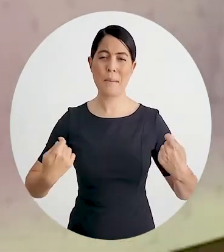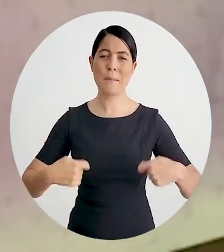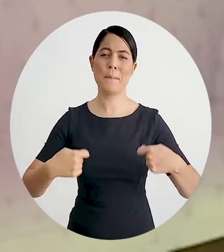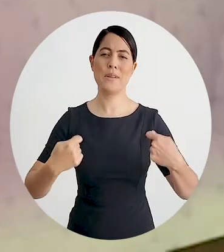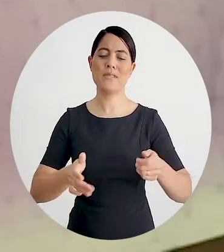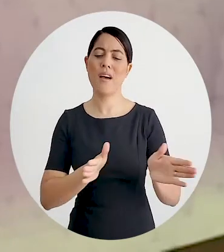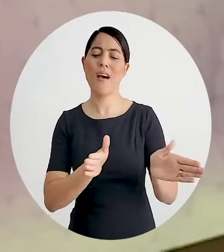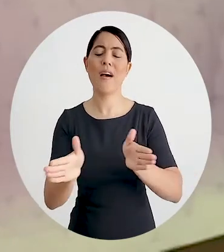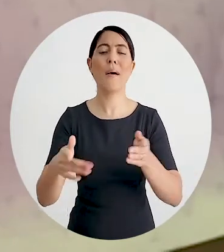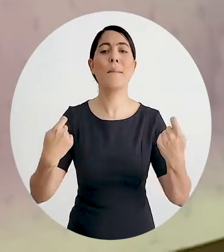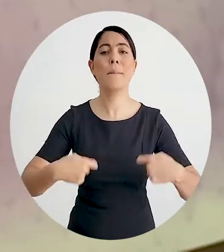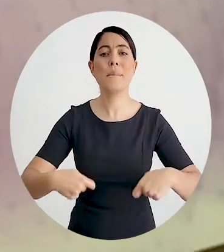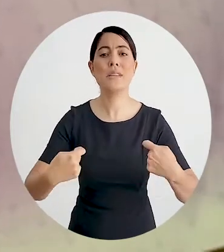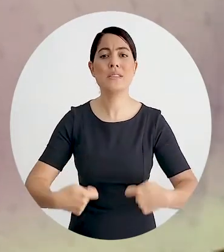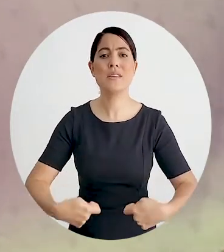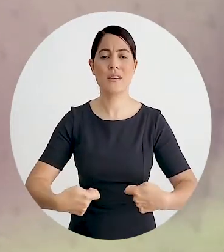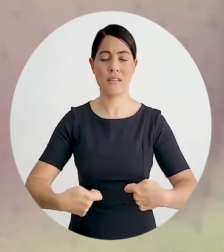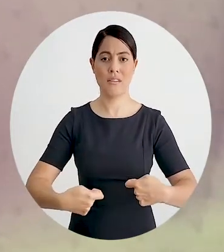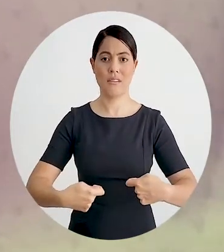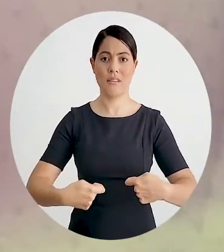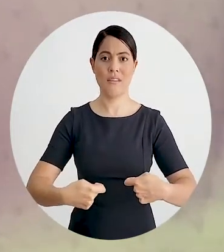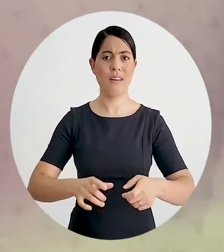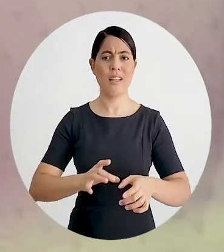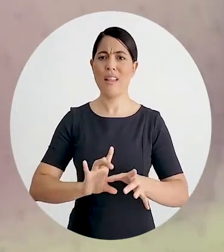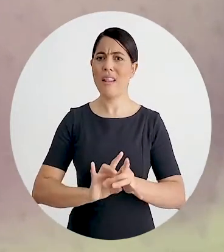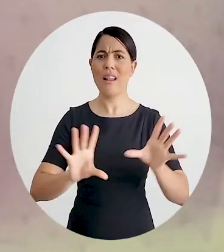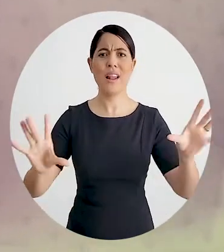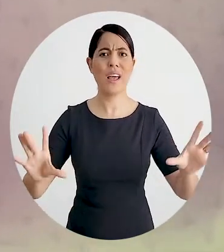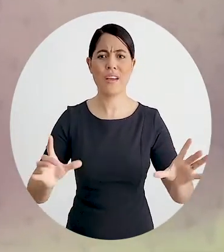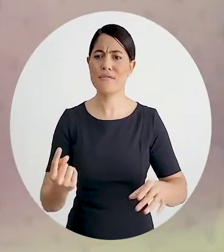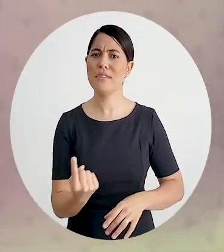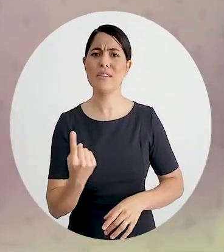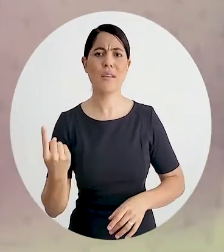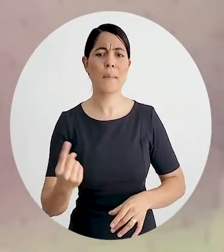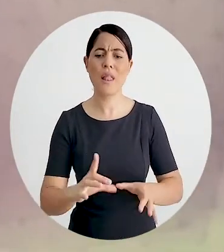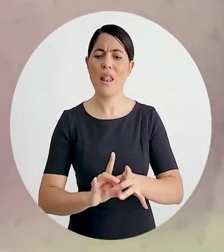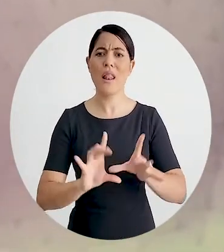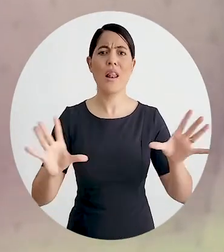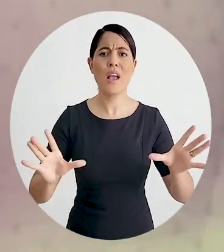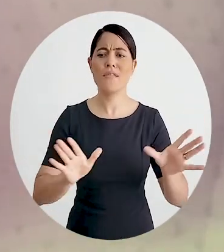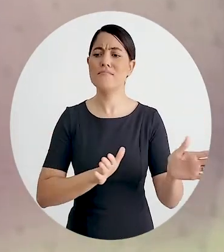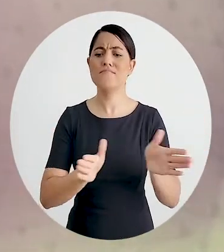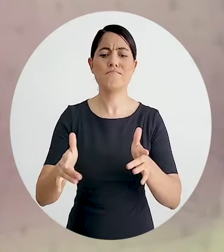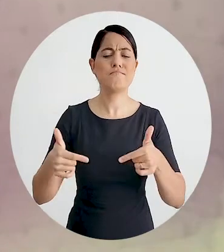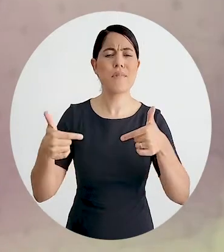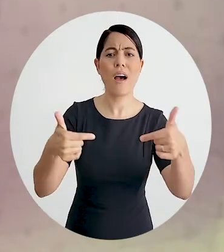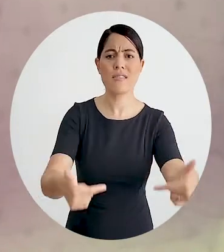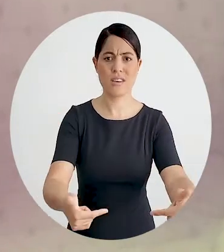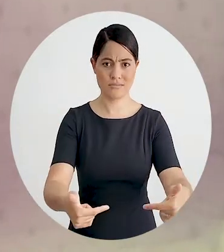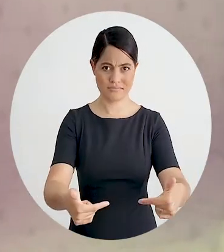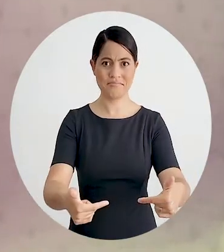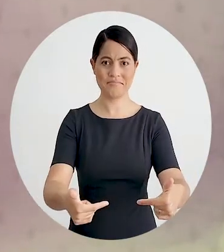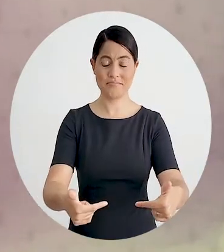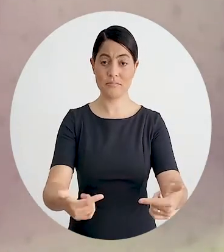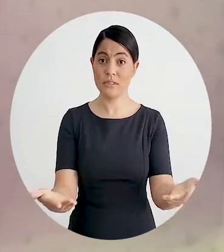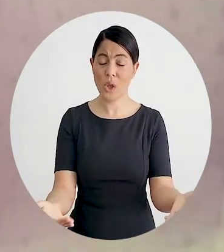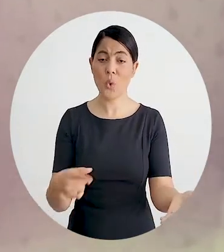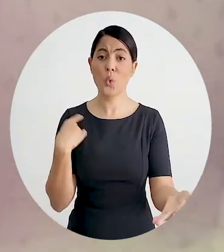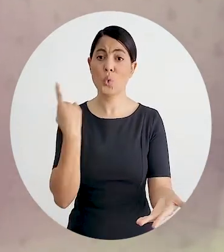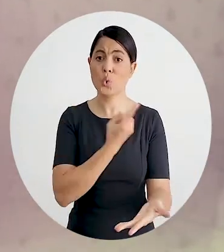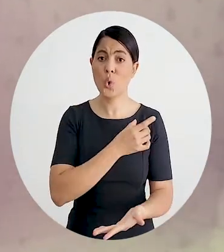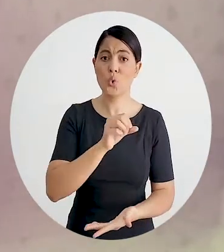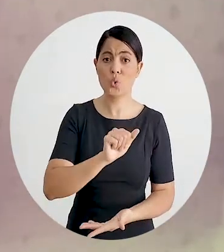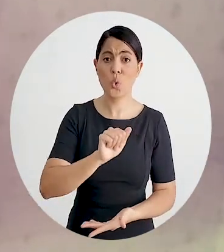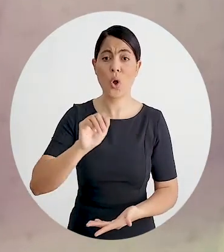precisam trabalhar com independência. E a nossa preocupação, enquanto sistema OAB, é fazer